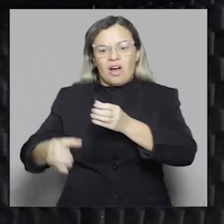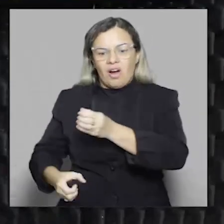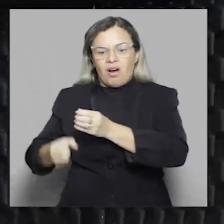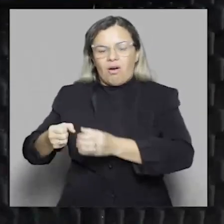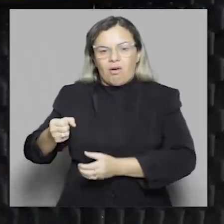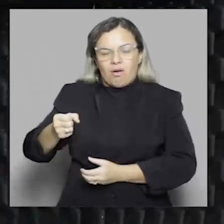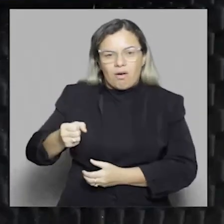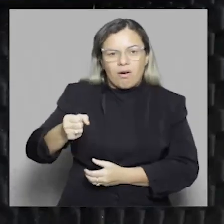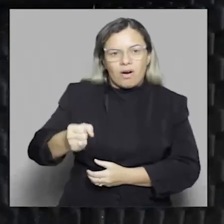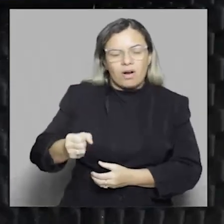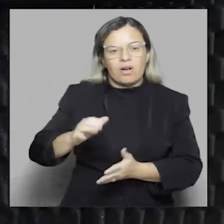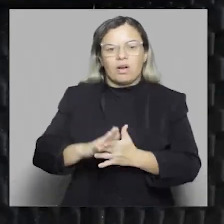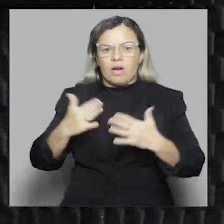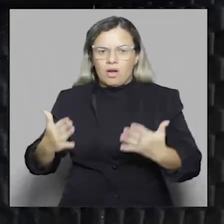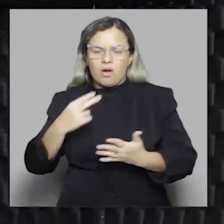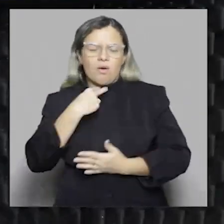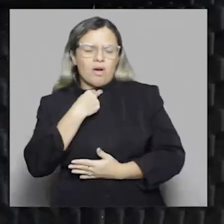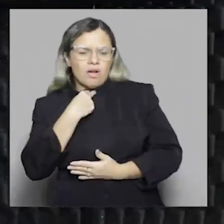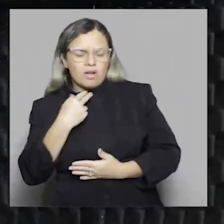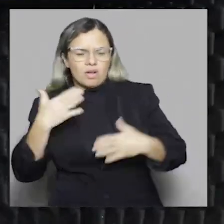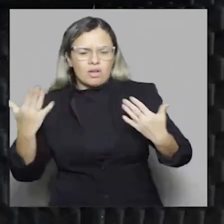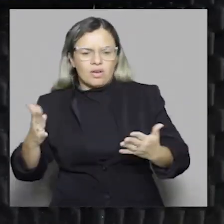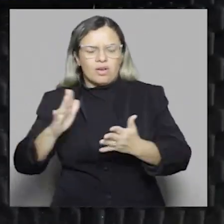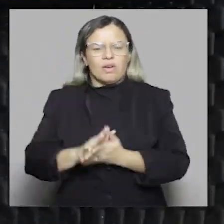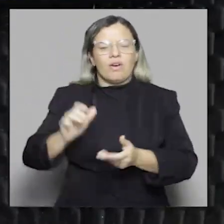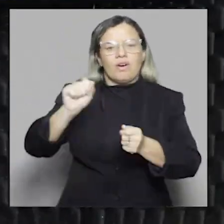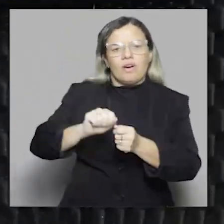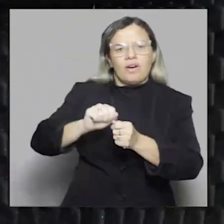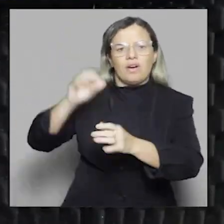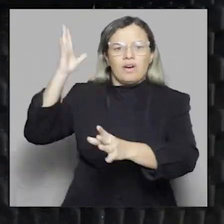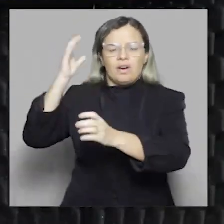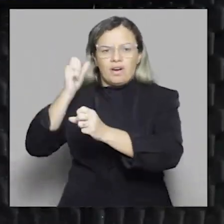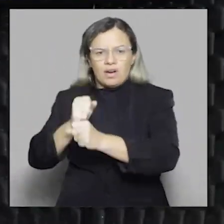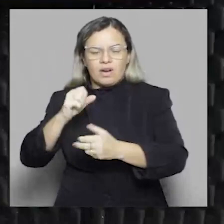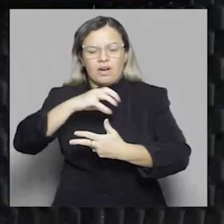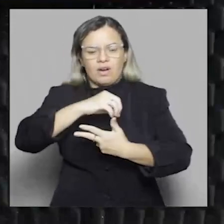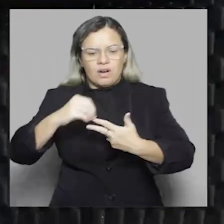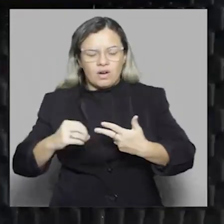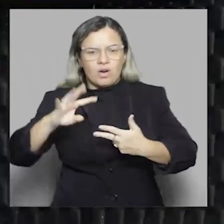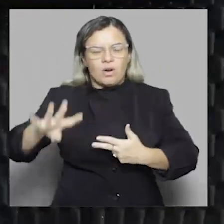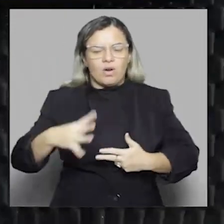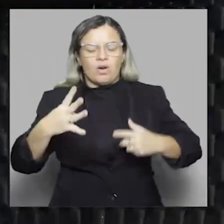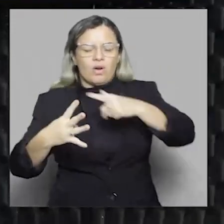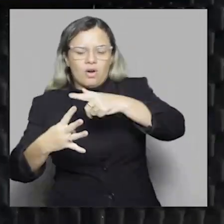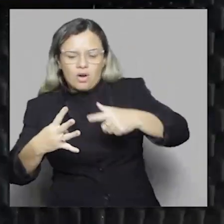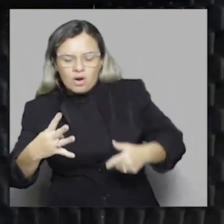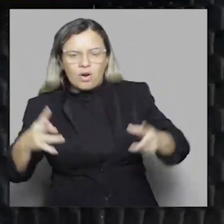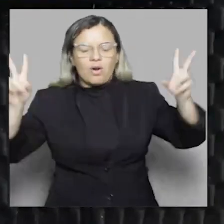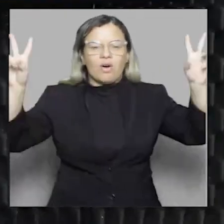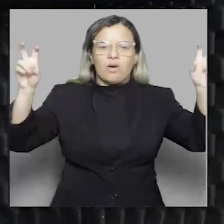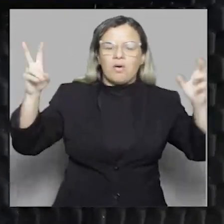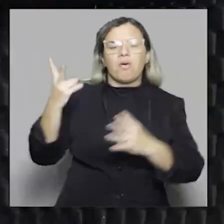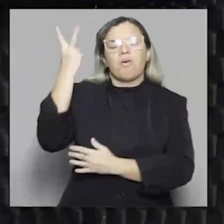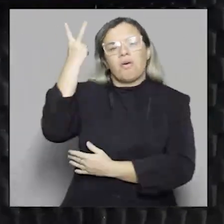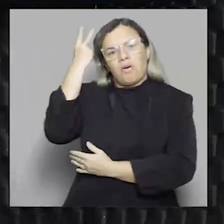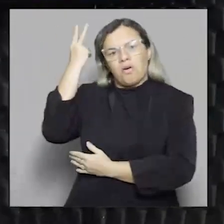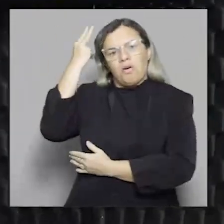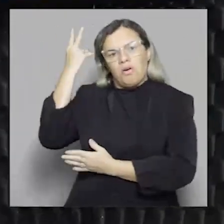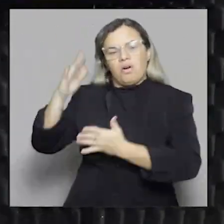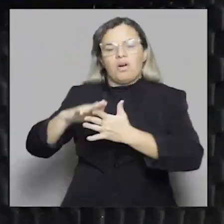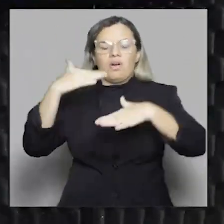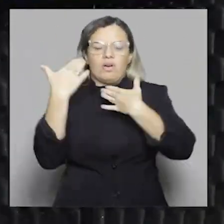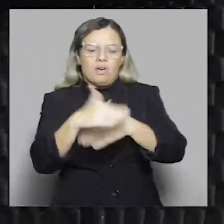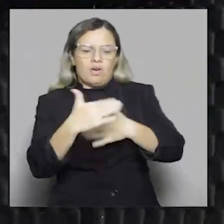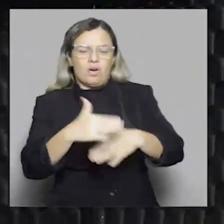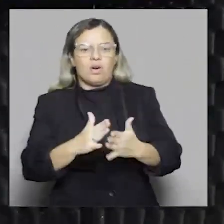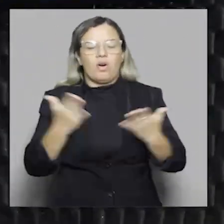a nossa revisão de arte para o Enem. E a gente escolheu 4 temas pontuais que normalmente estão aí sempre no Enem. E a gente vai